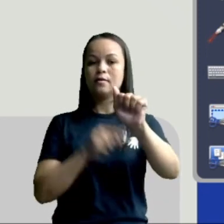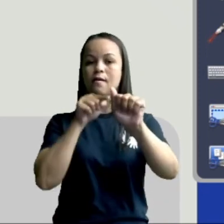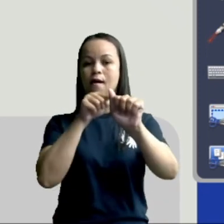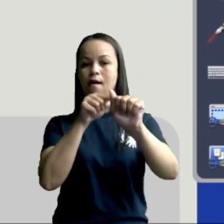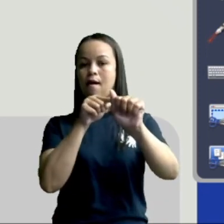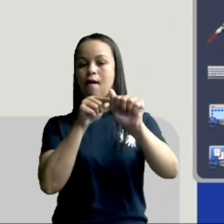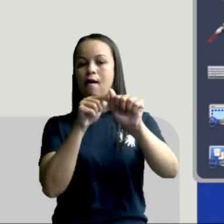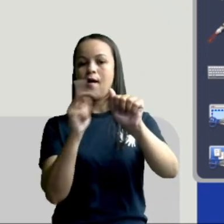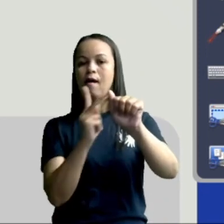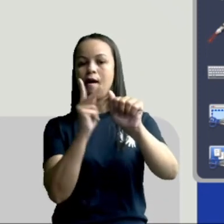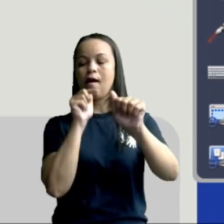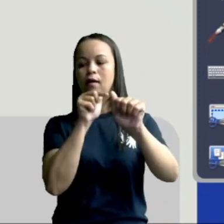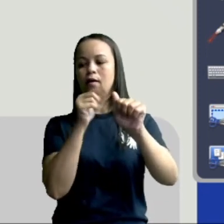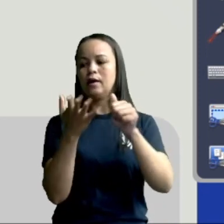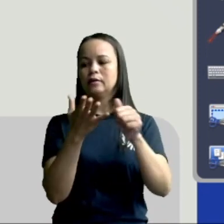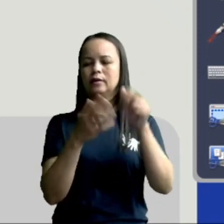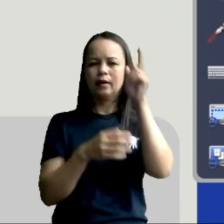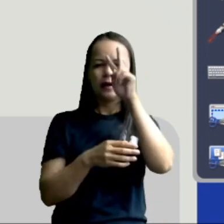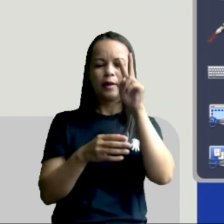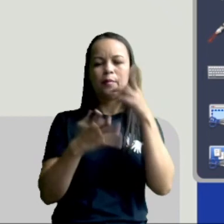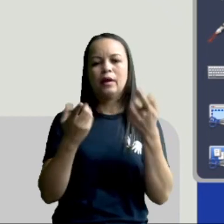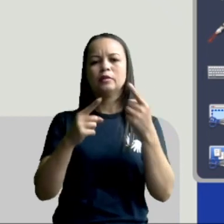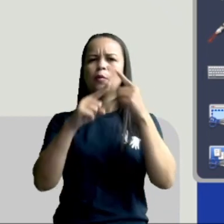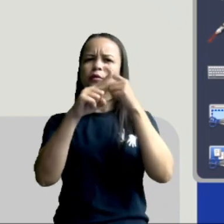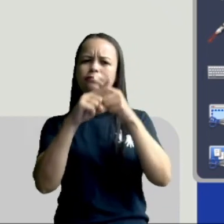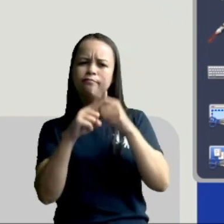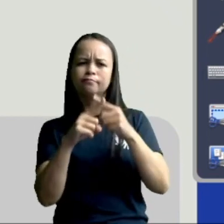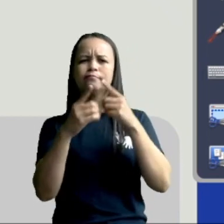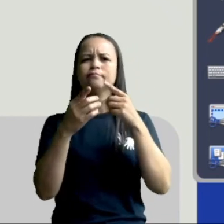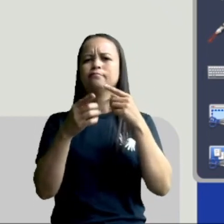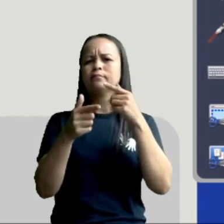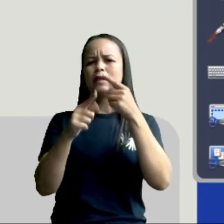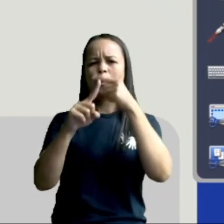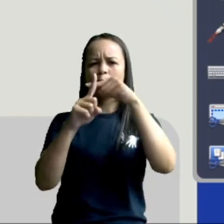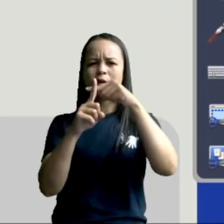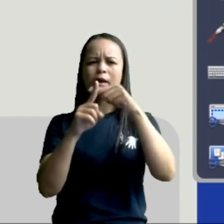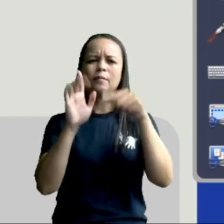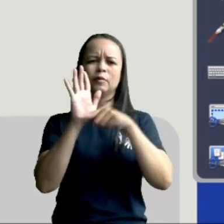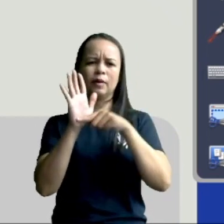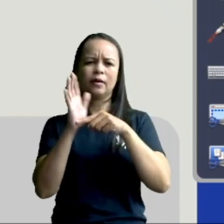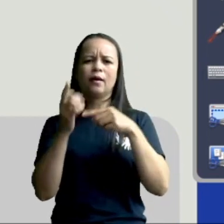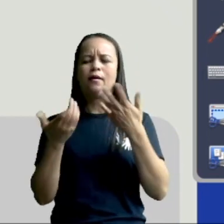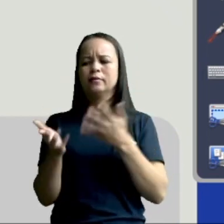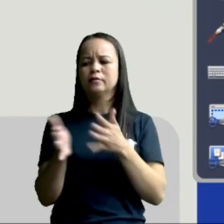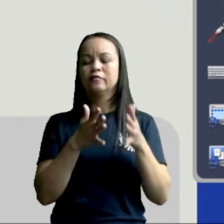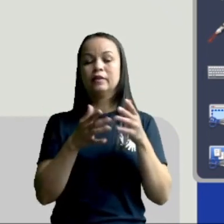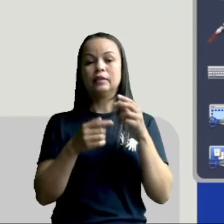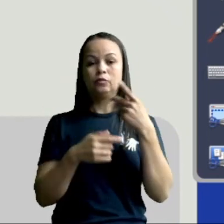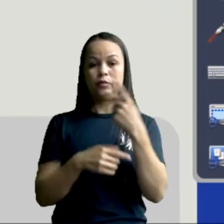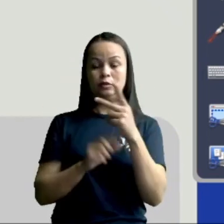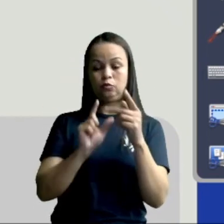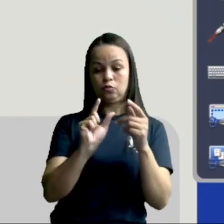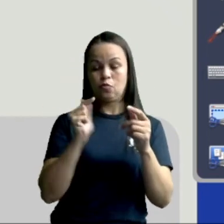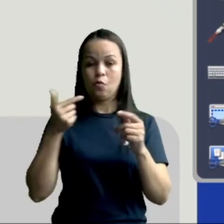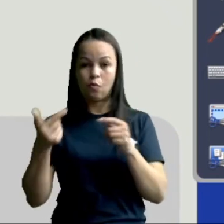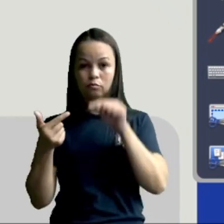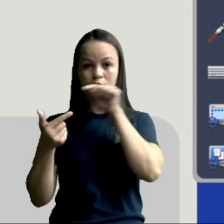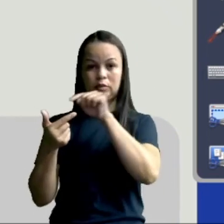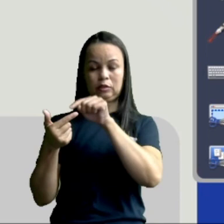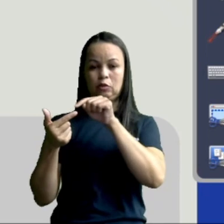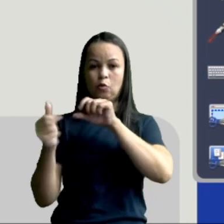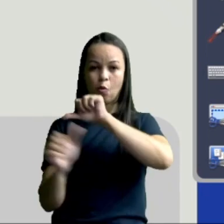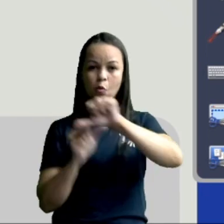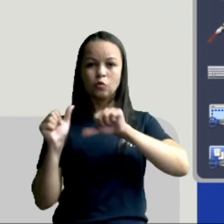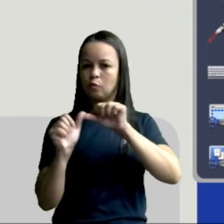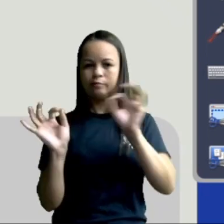adicionado, lembra que aqui a gente pode adicionar, subtrair, multiplicar qualquer membro por um valor. Fazendo isso do outro lado, os números não